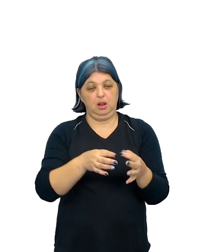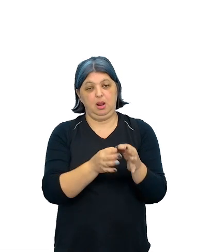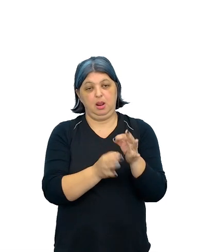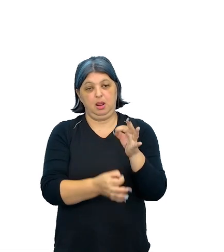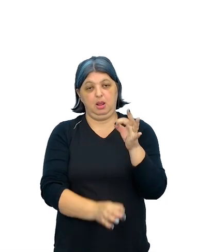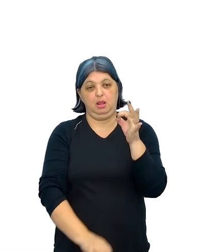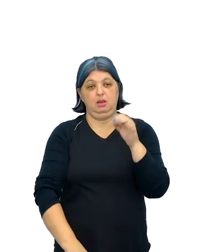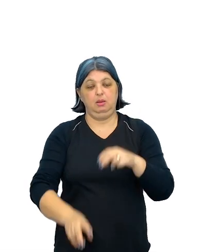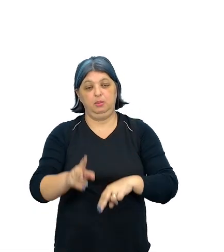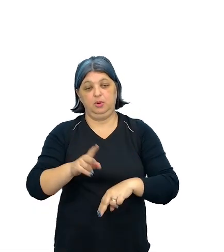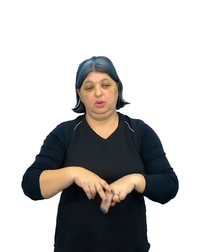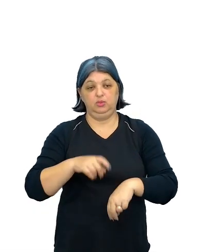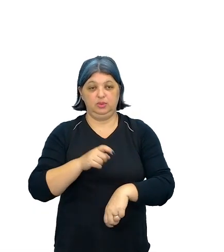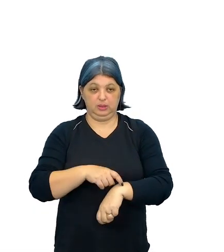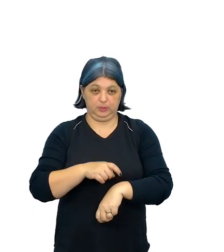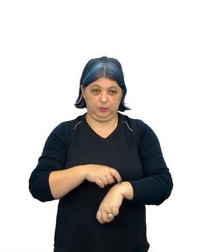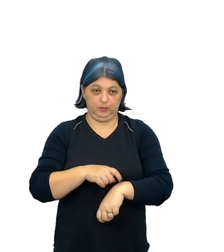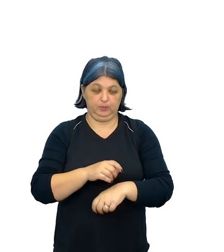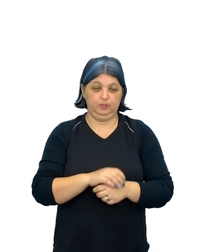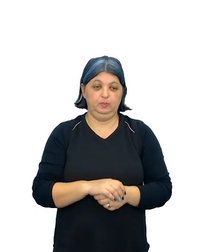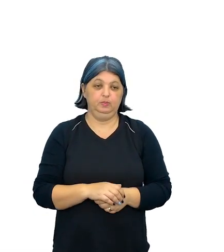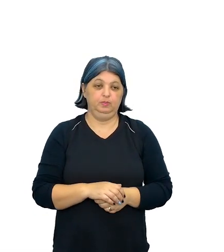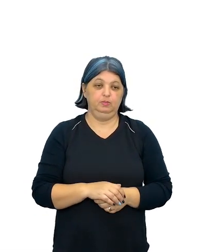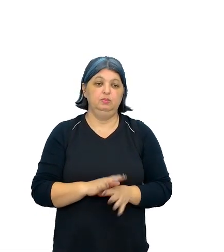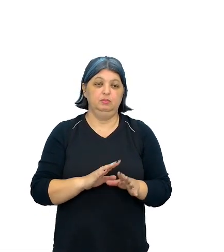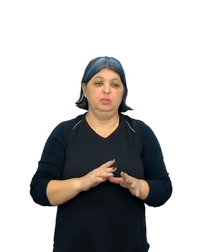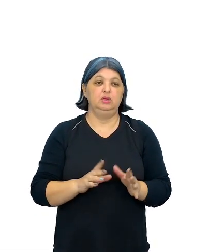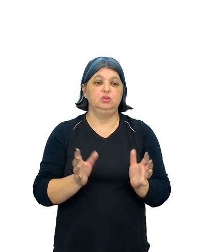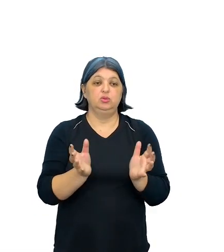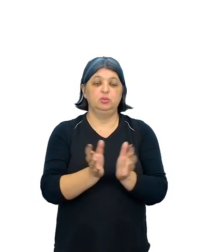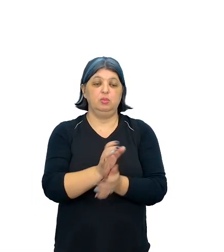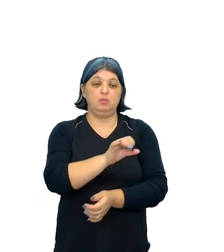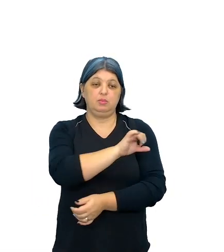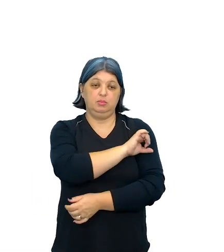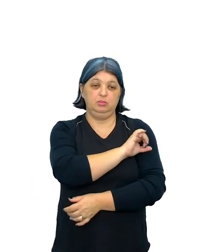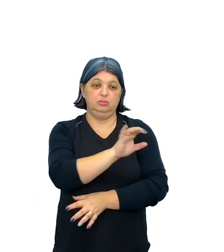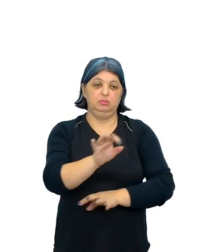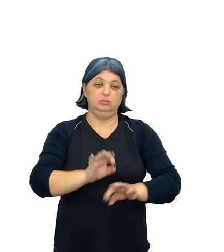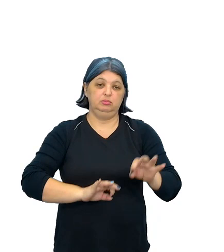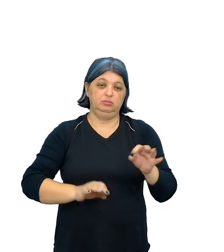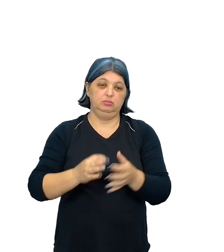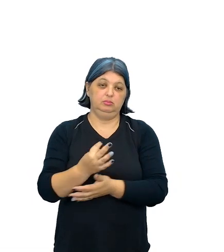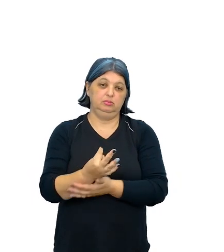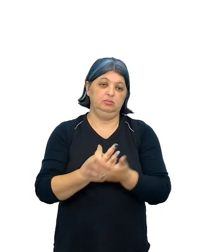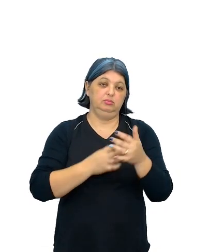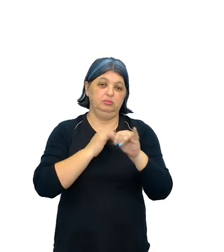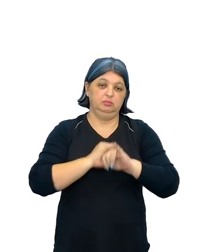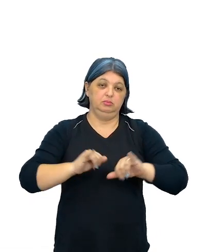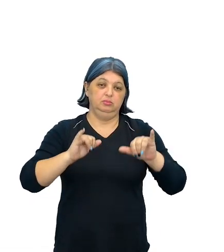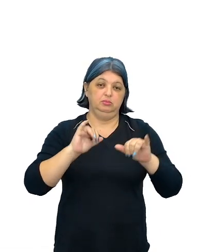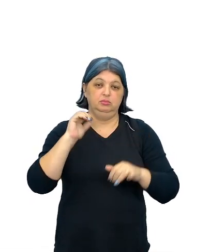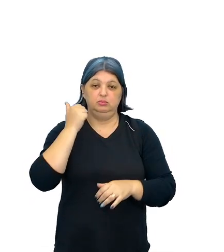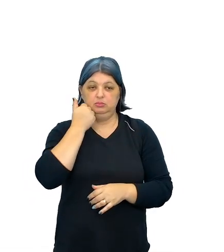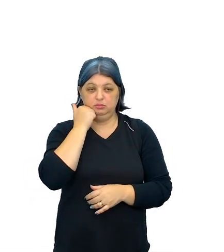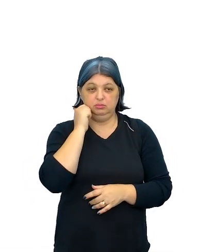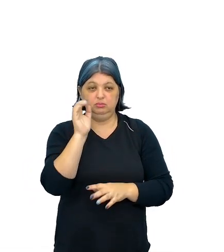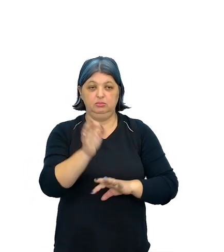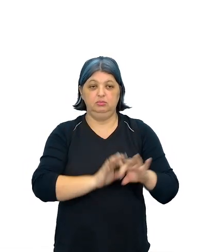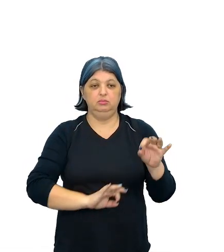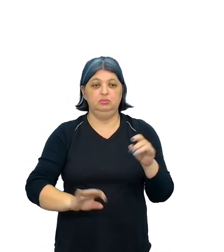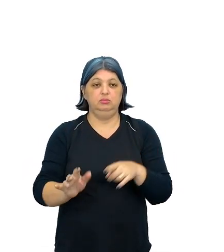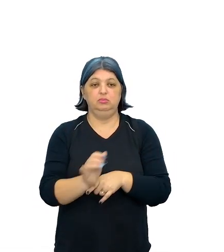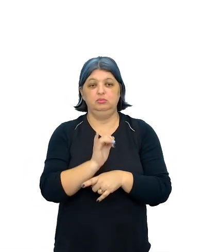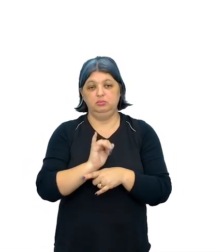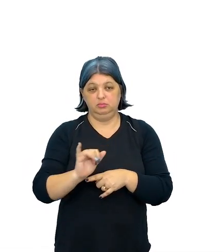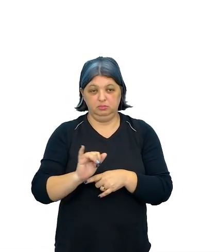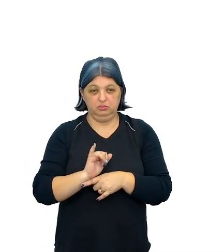nosso problema de tempo, né? Mas o 9º ano é planejar textos de divulgação científica a partir da elaboração